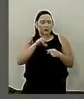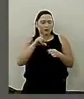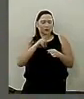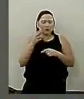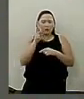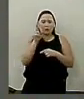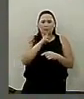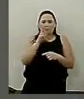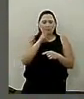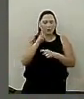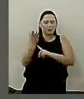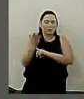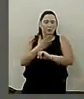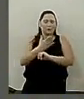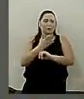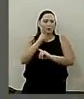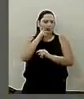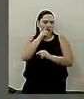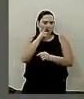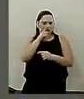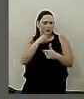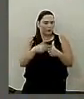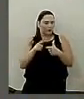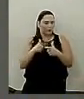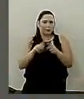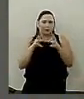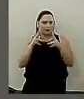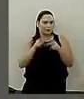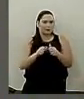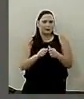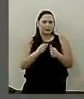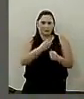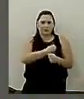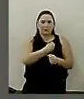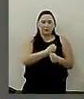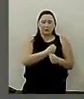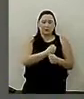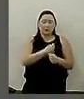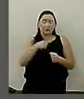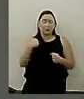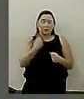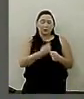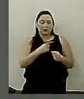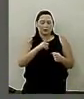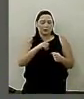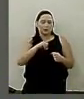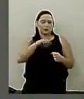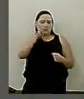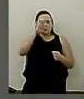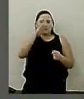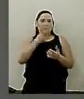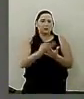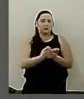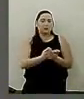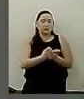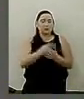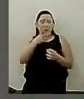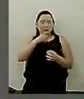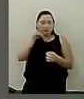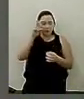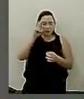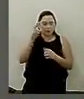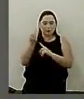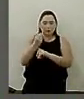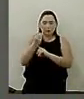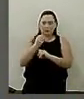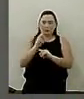em todo tipo de perigo real para as nossas vidas. Nós cremos que o Senhor cuida de nós